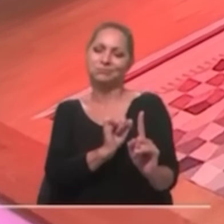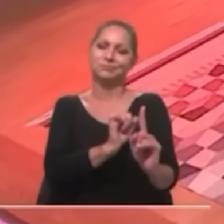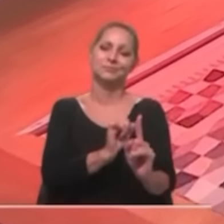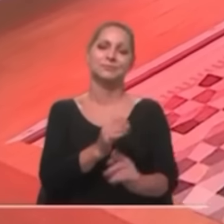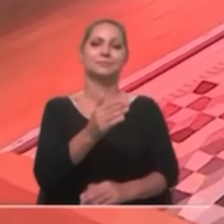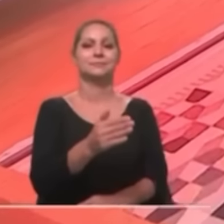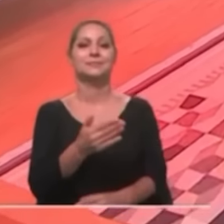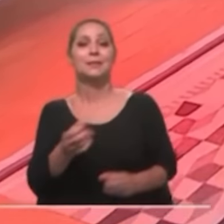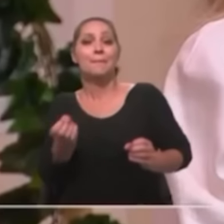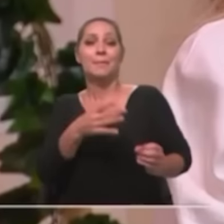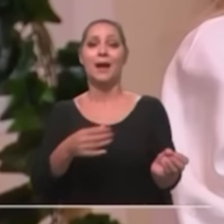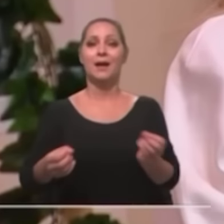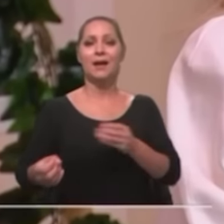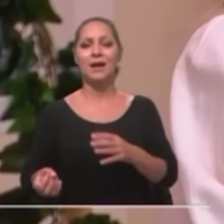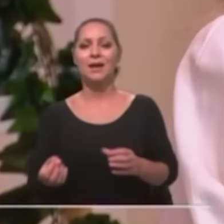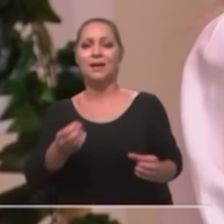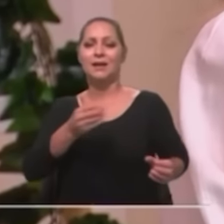coração. Marco,